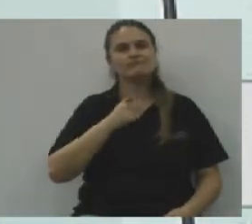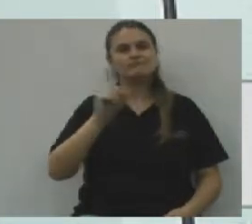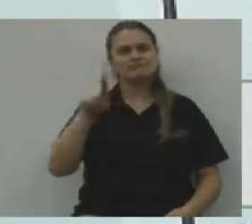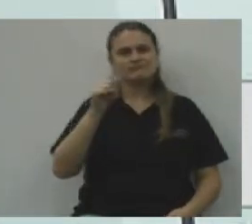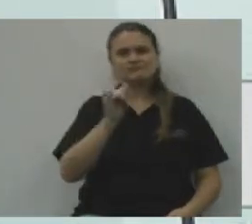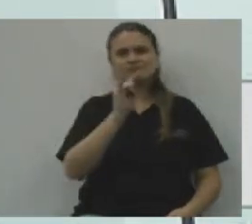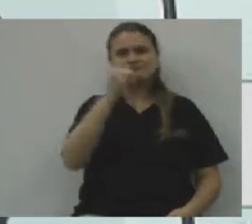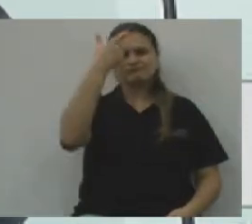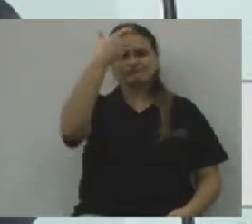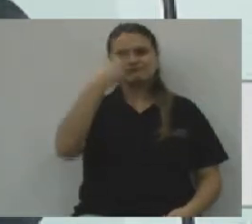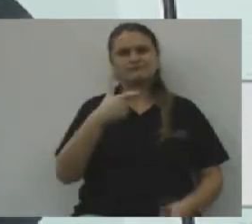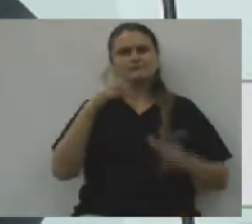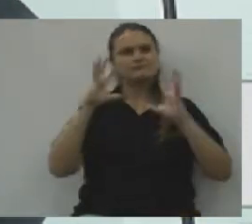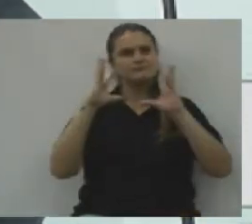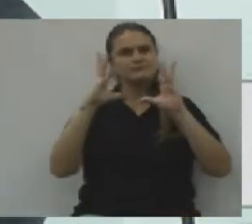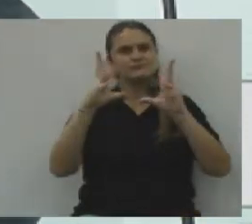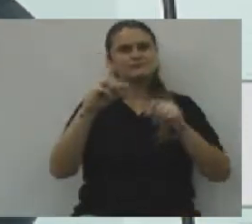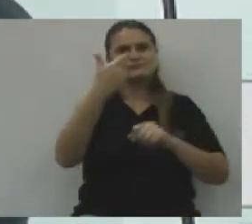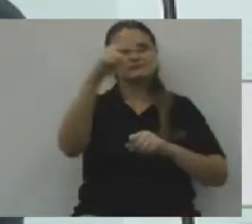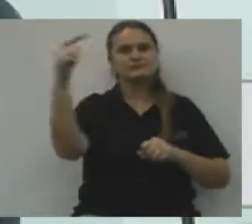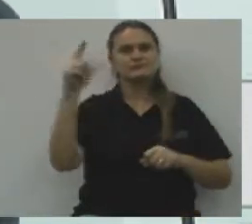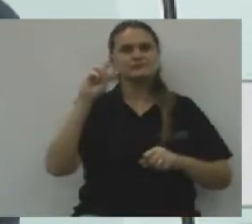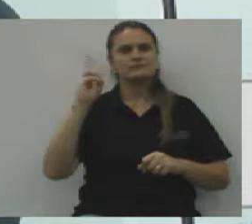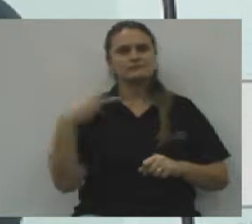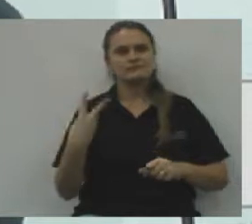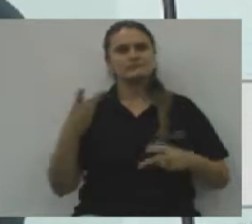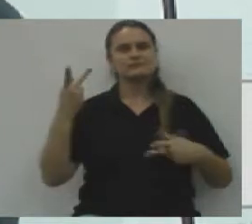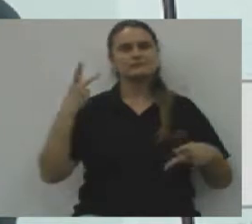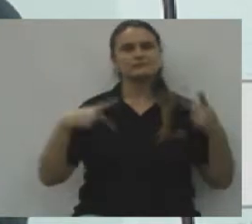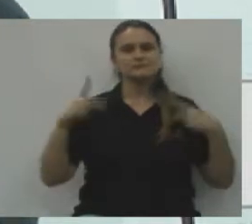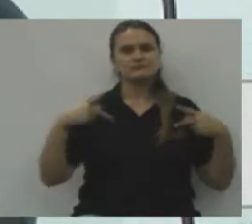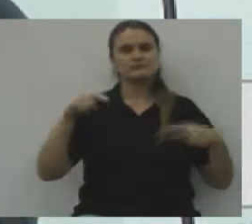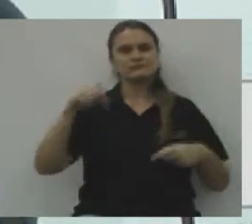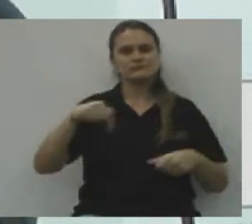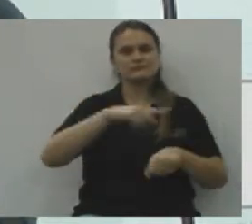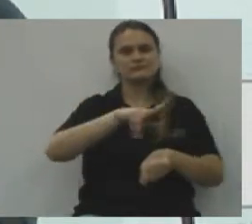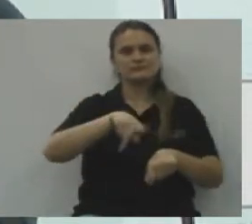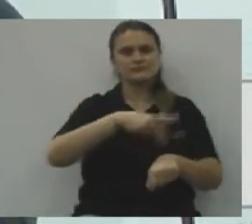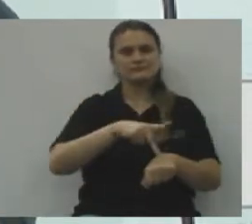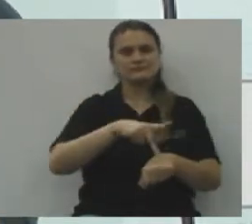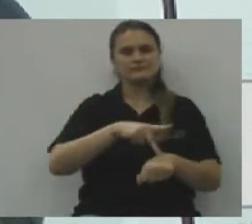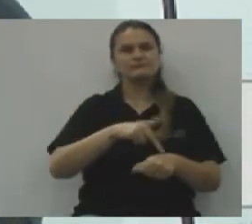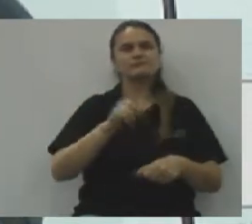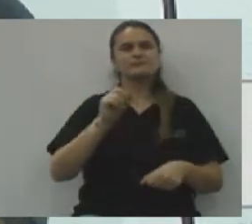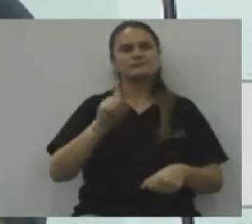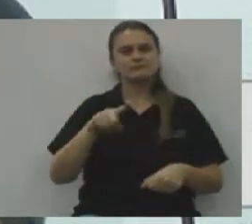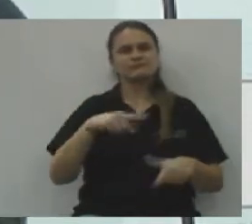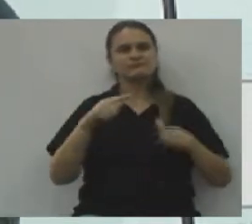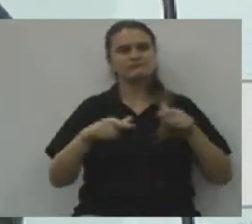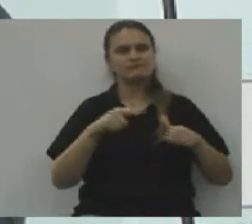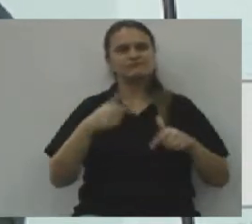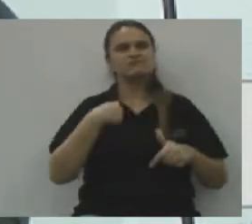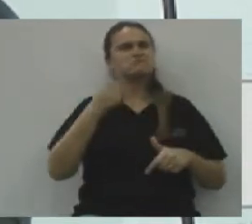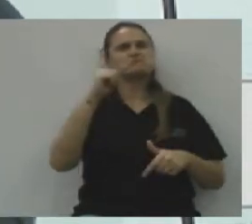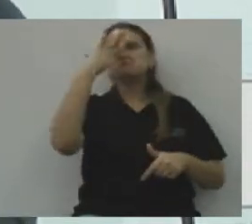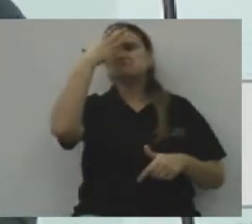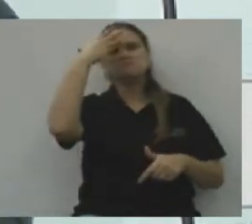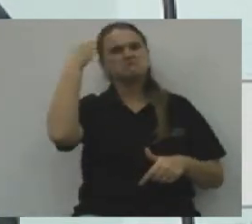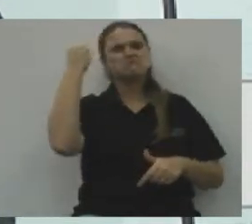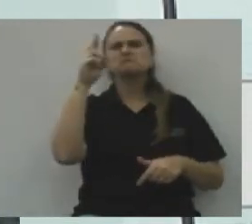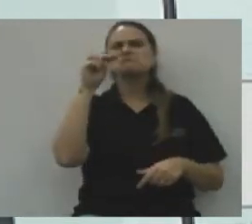exemplo para todos os demais vereadores e políticos deste país. Iniciativa que não me recordo de ter